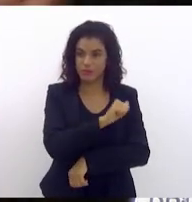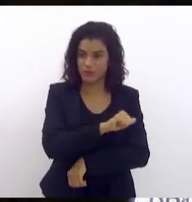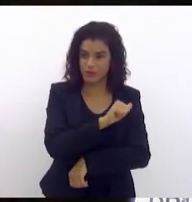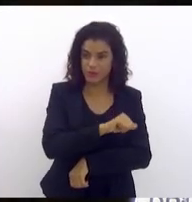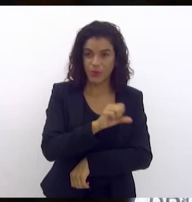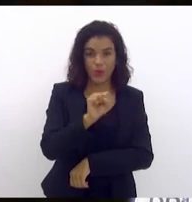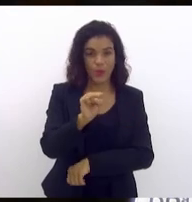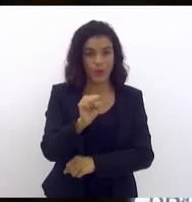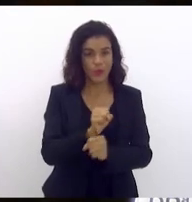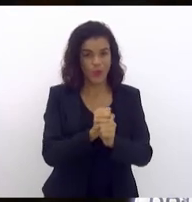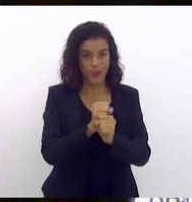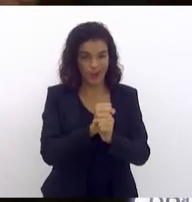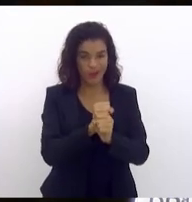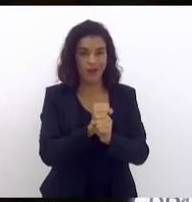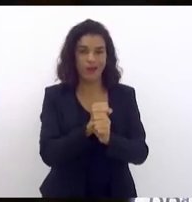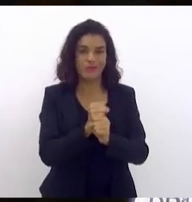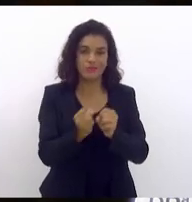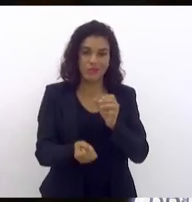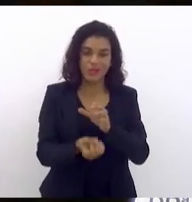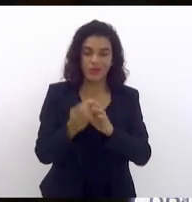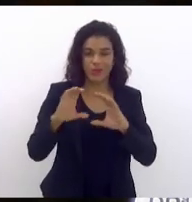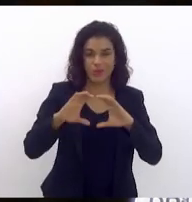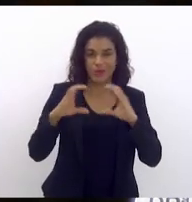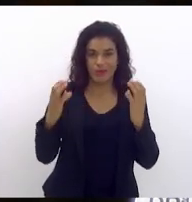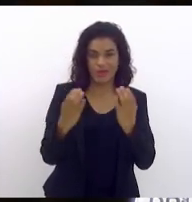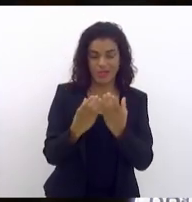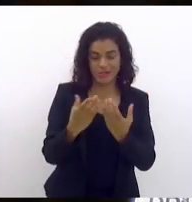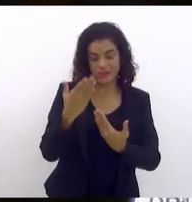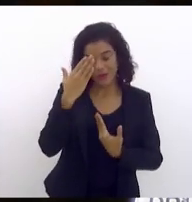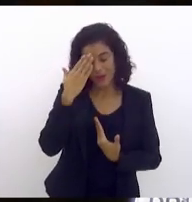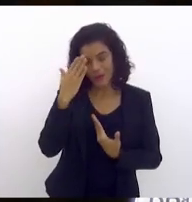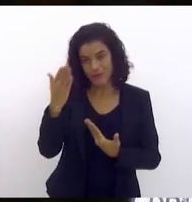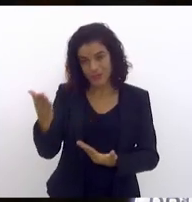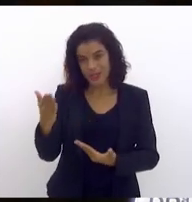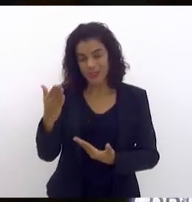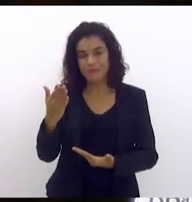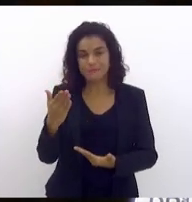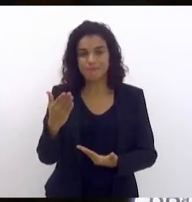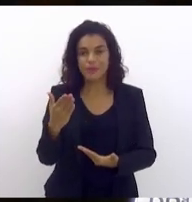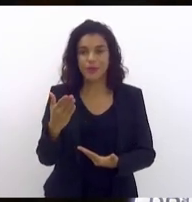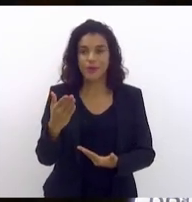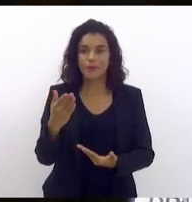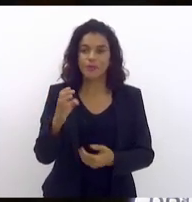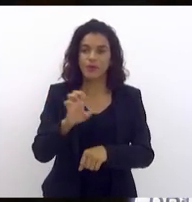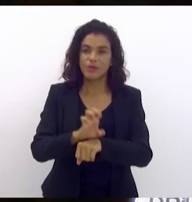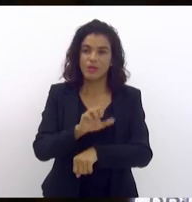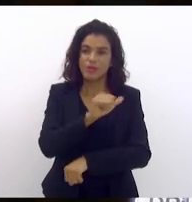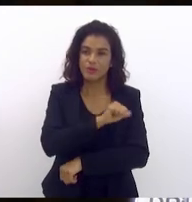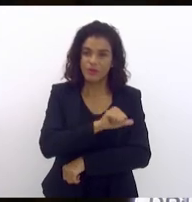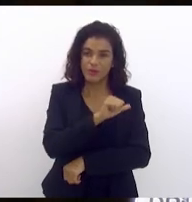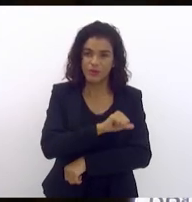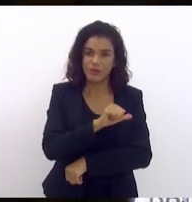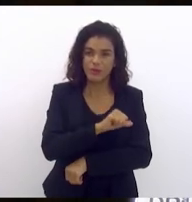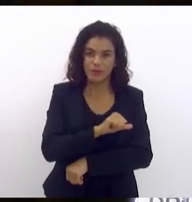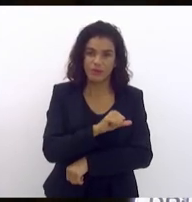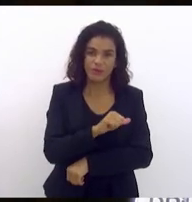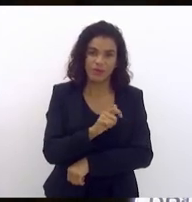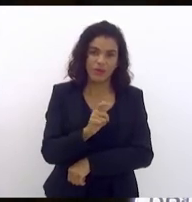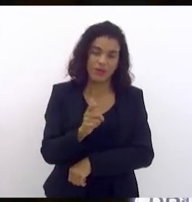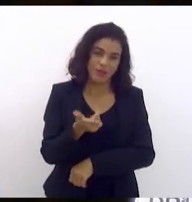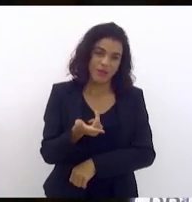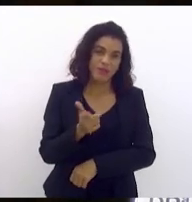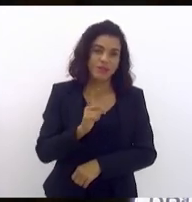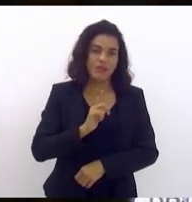de 8 anos realizando uma conferência então a você meu muito obrigado o Rio de Janeiro ele foi o coração quer gostemos ou não